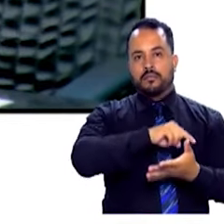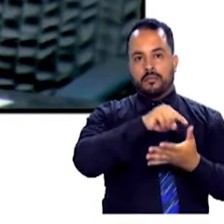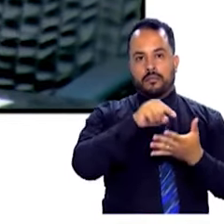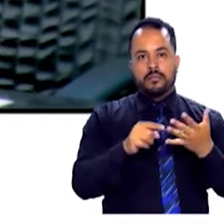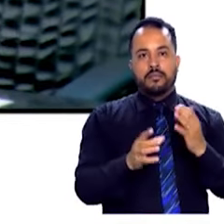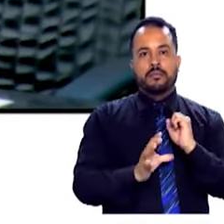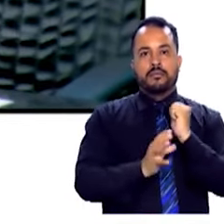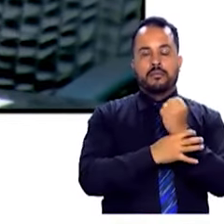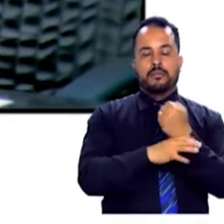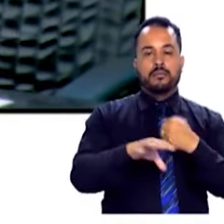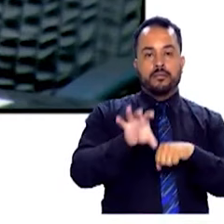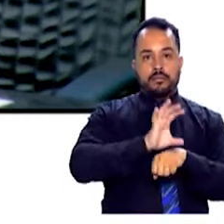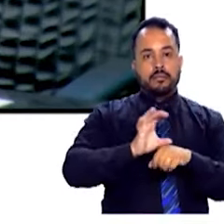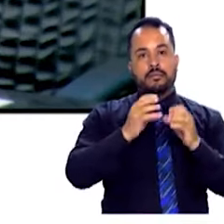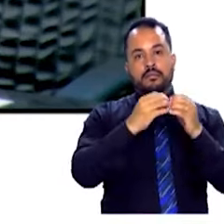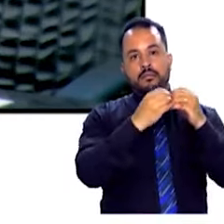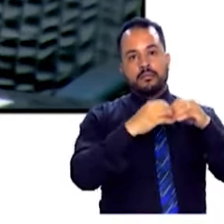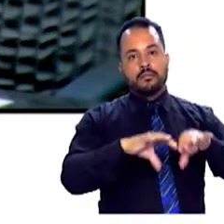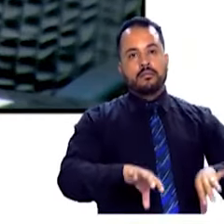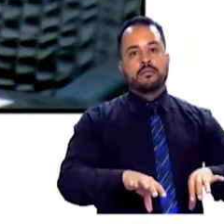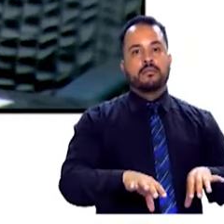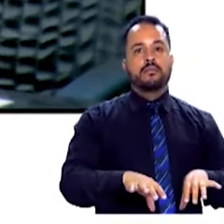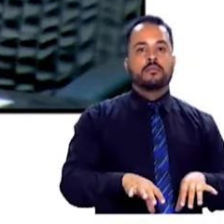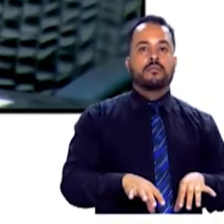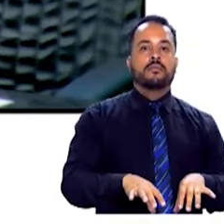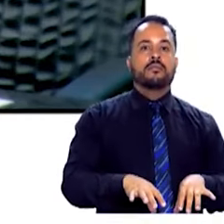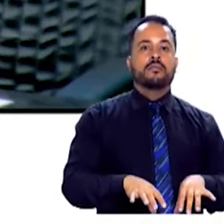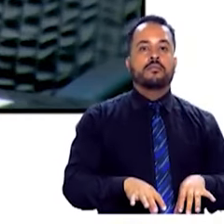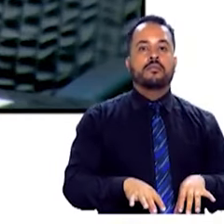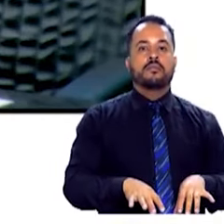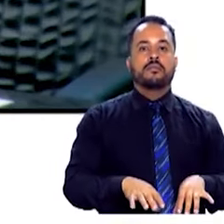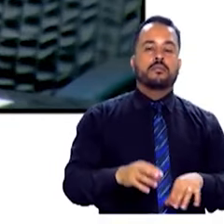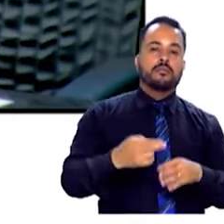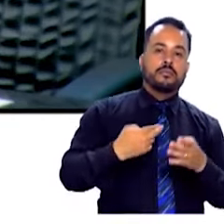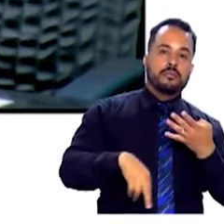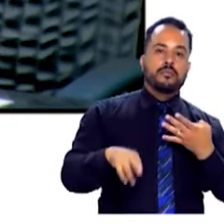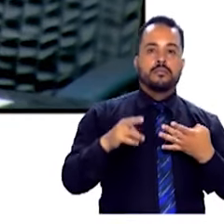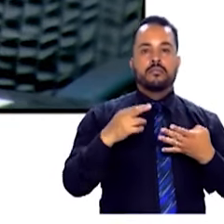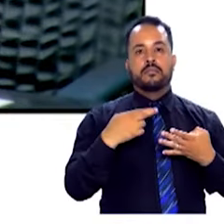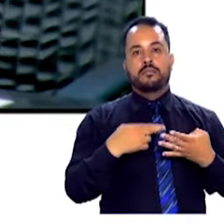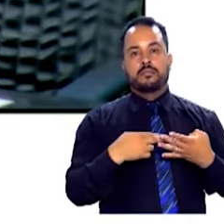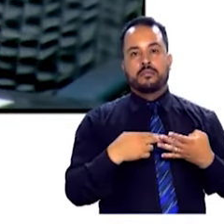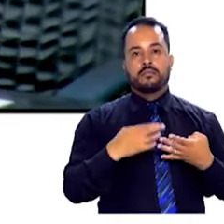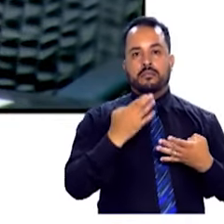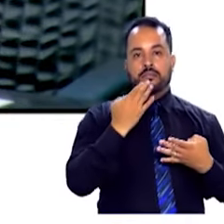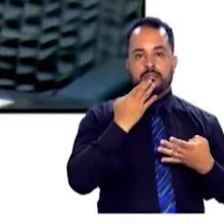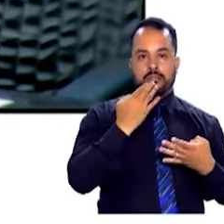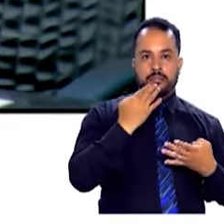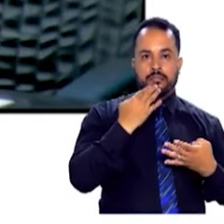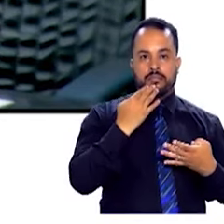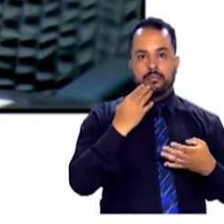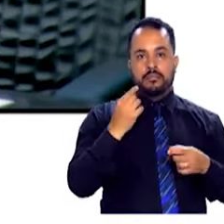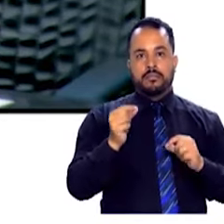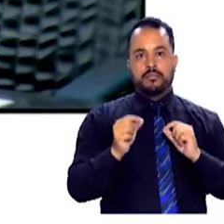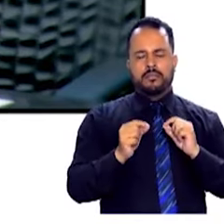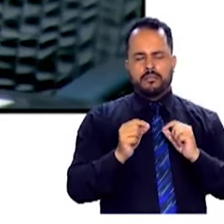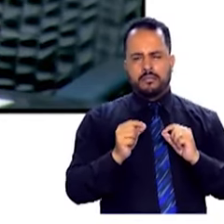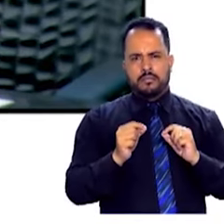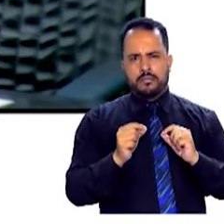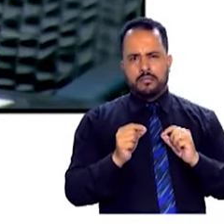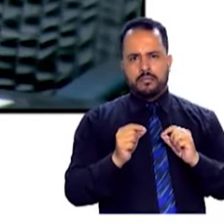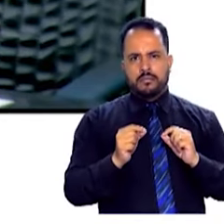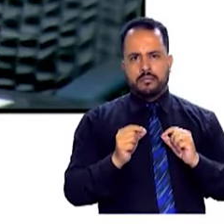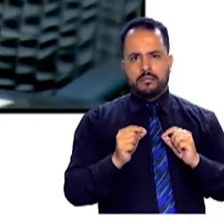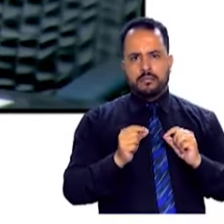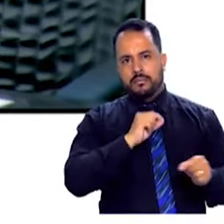sendo prejudicada pelo volume de recursos e de enfim pedidos e que a corte tinha de lidar isso compromete a sua